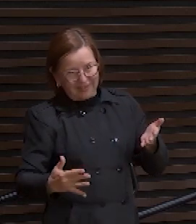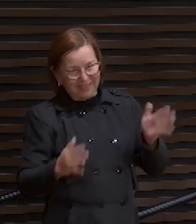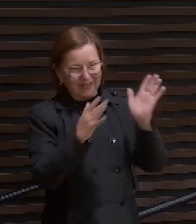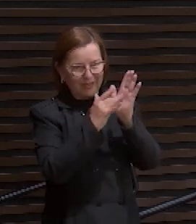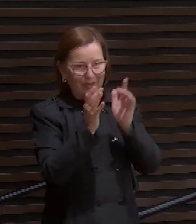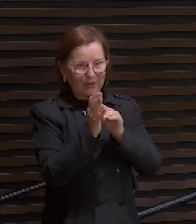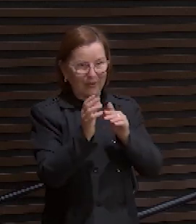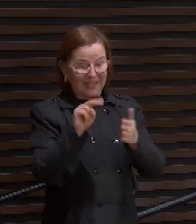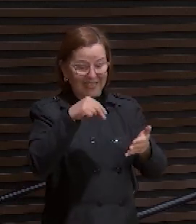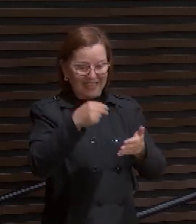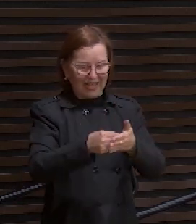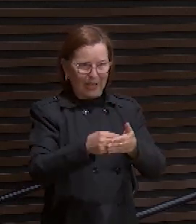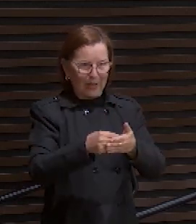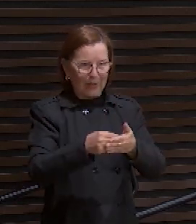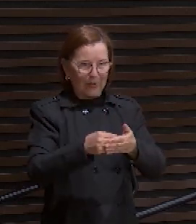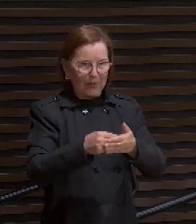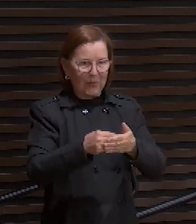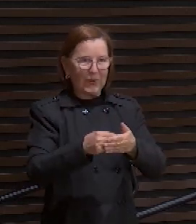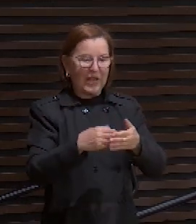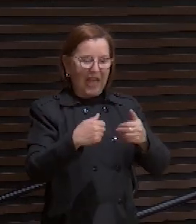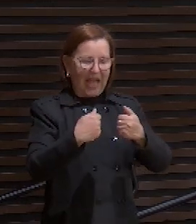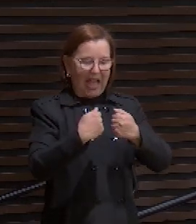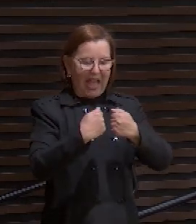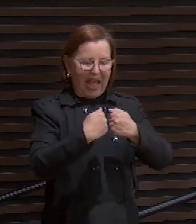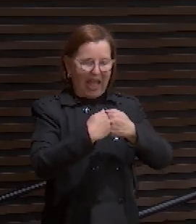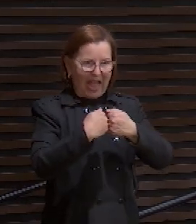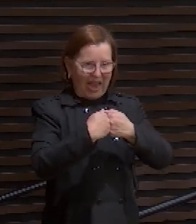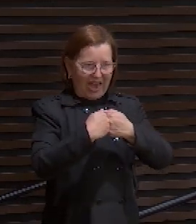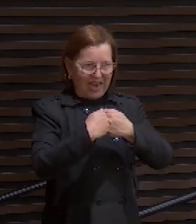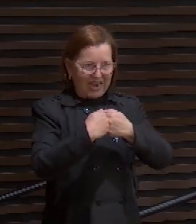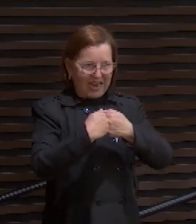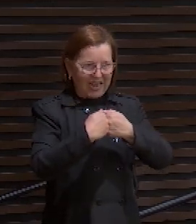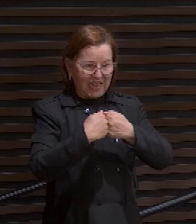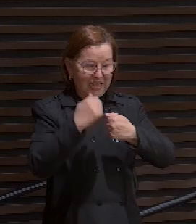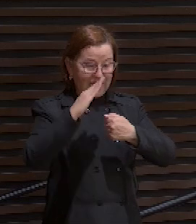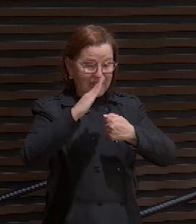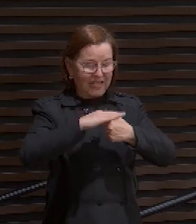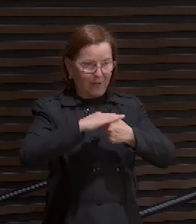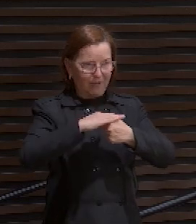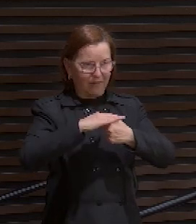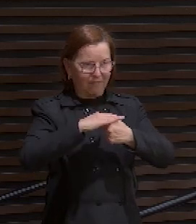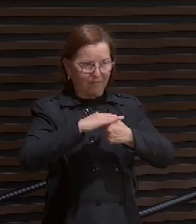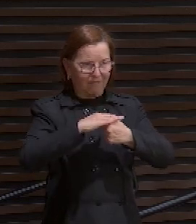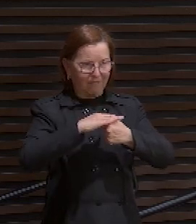Arca da Aliança. Porque a Arca da Aliança, ela não se perdeu.